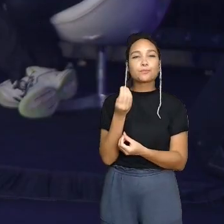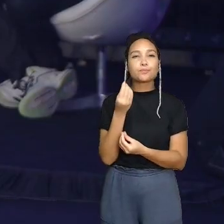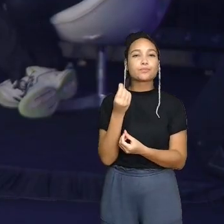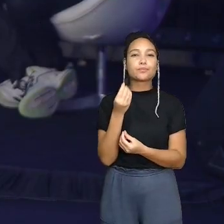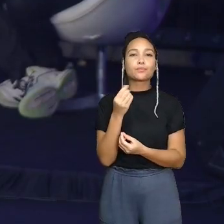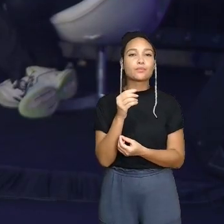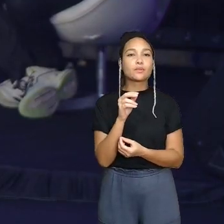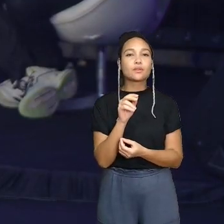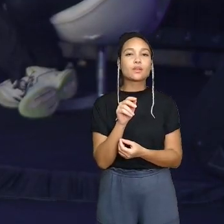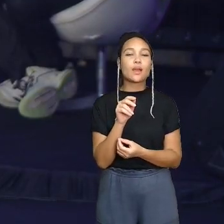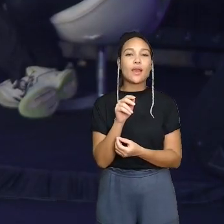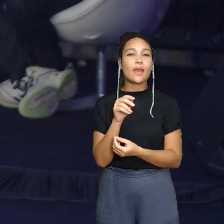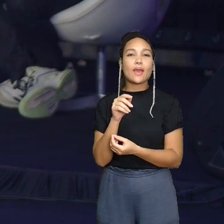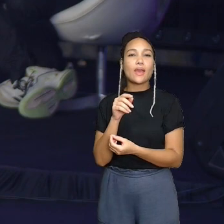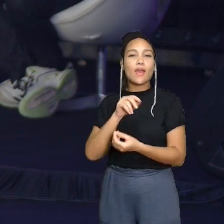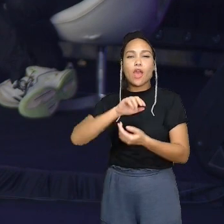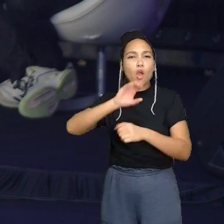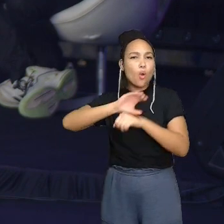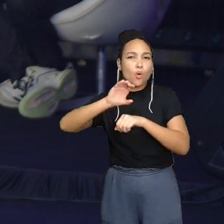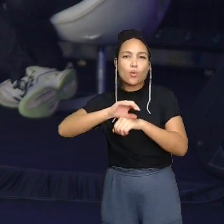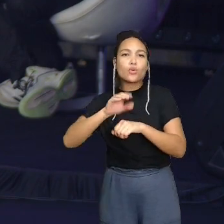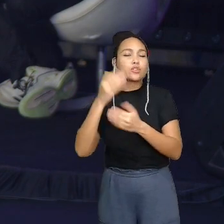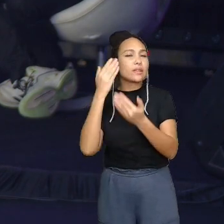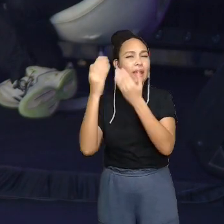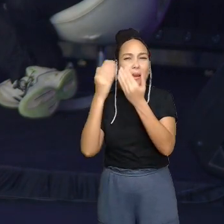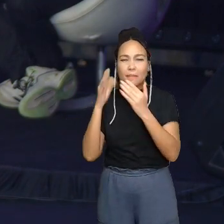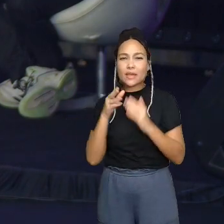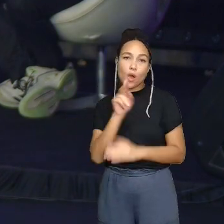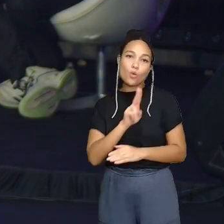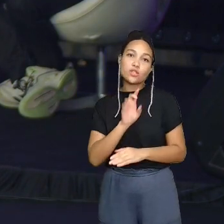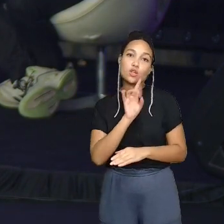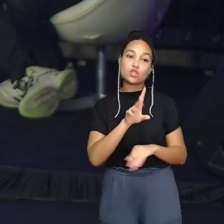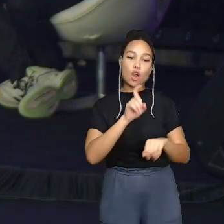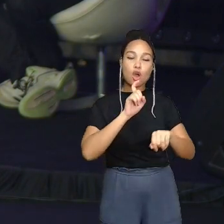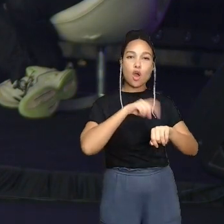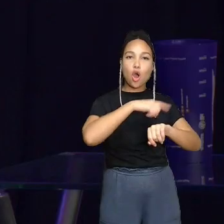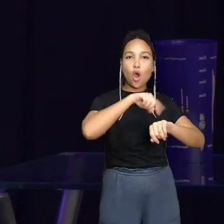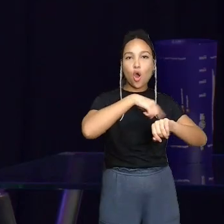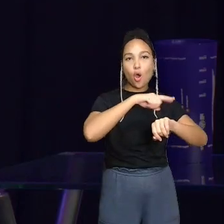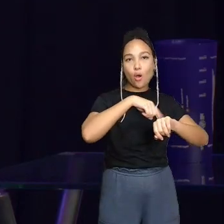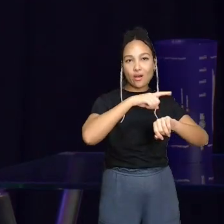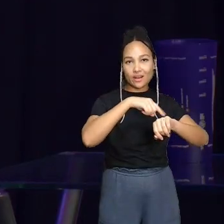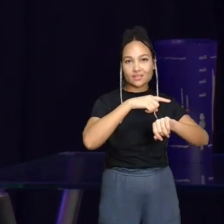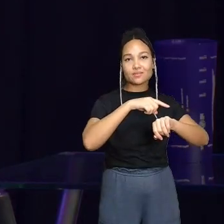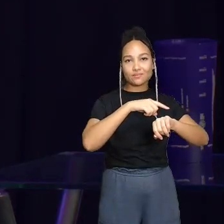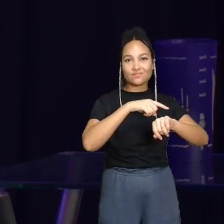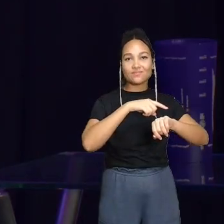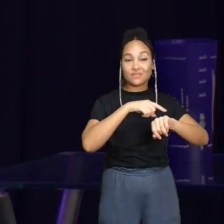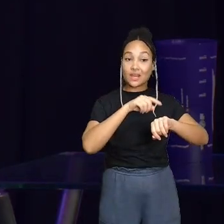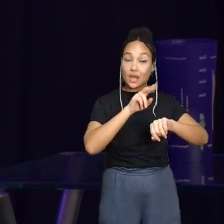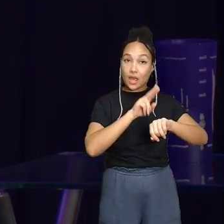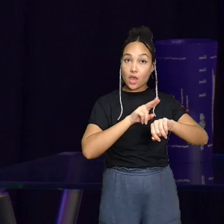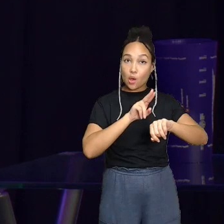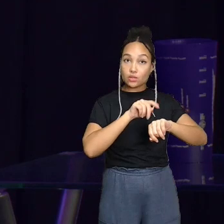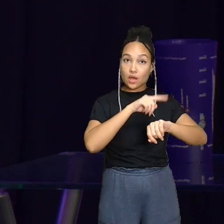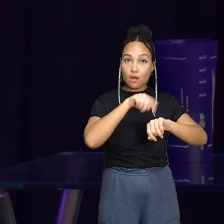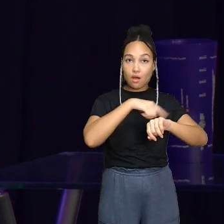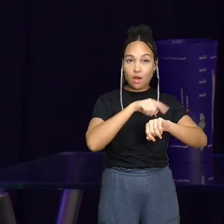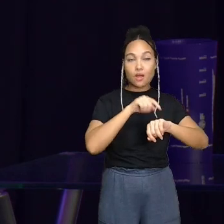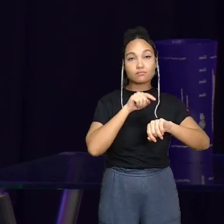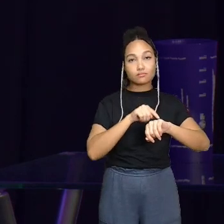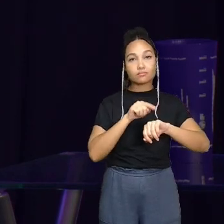reiki, eu fiz terapia via banco de tempo, tudo isso com horas. E a partir dessa modalidade a gente